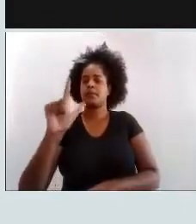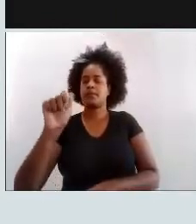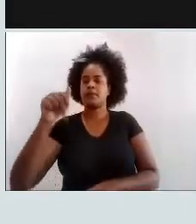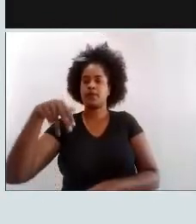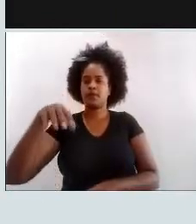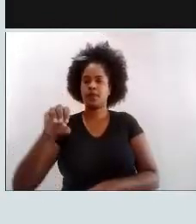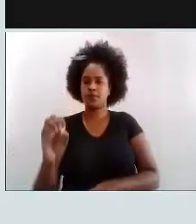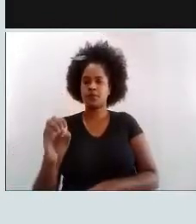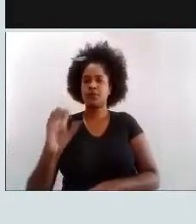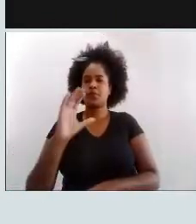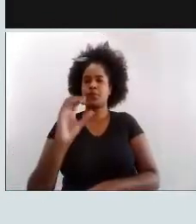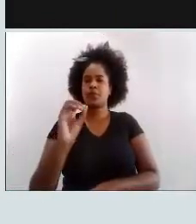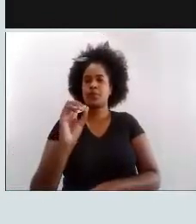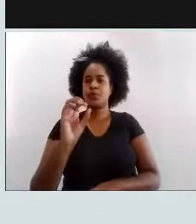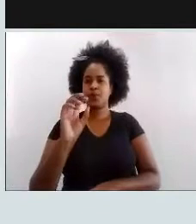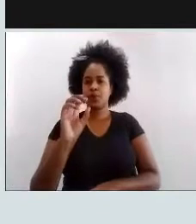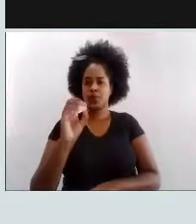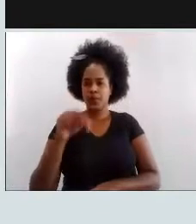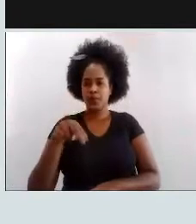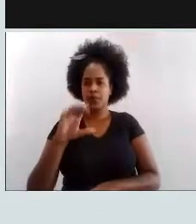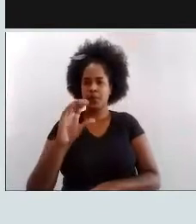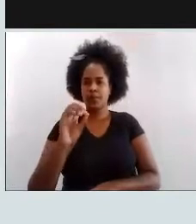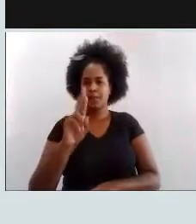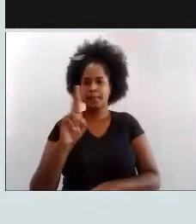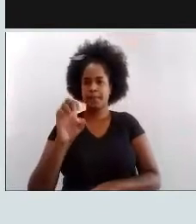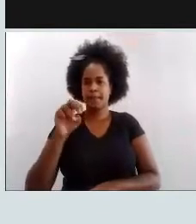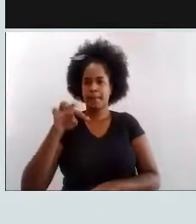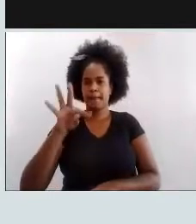Bom, vocês estão vendo aí na figura,